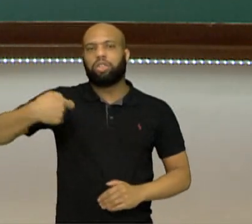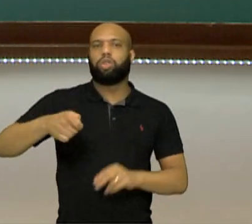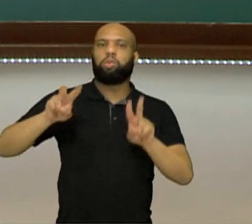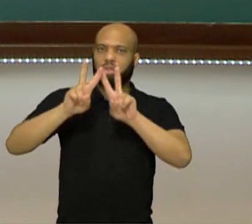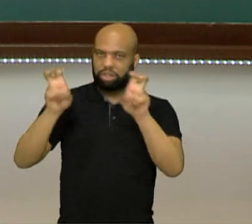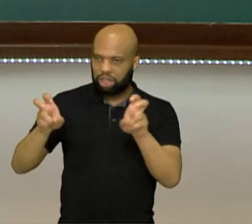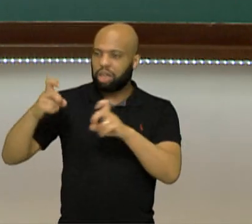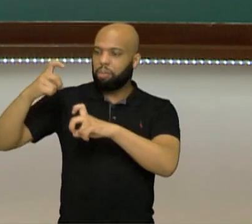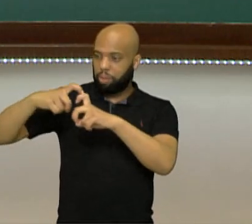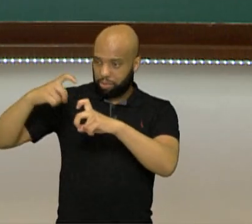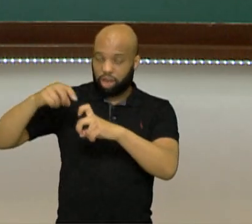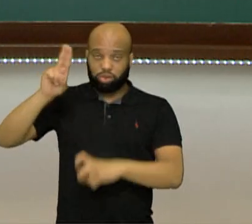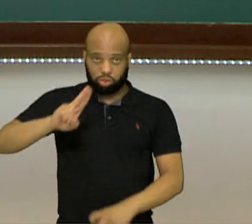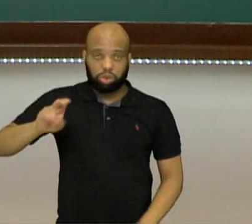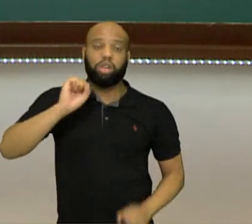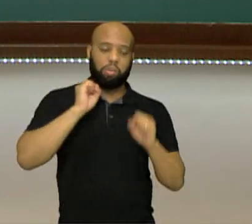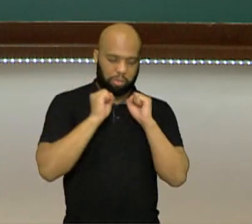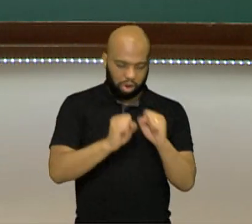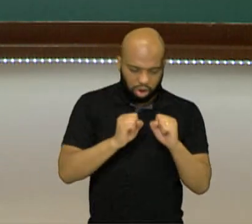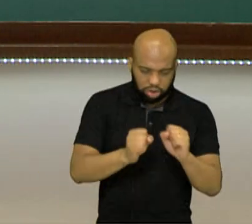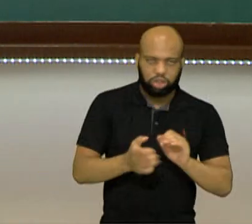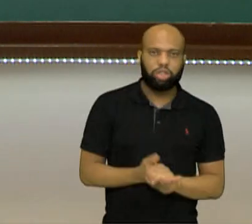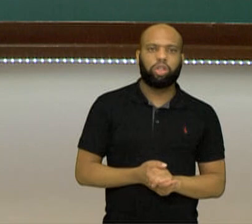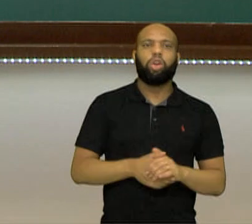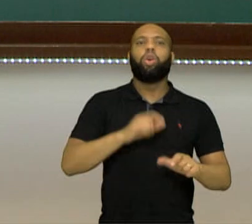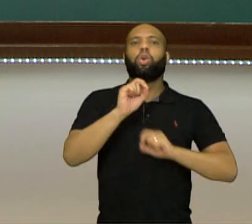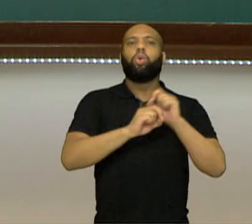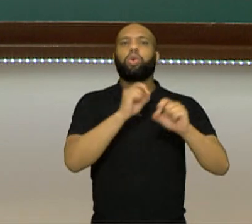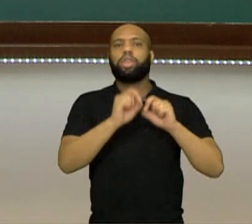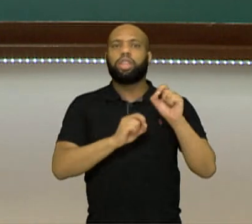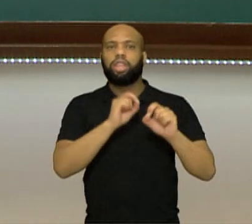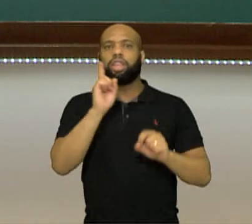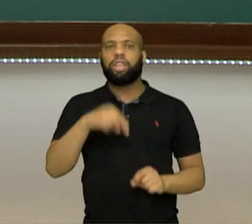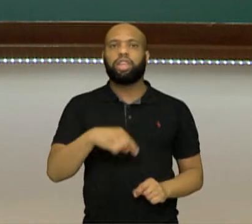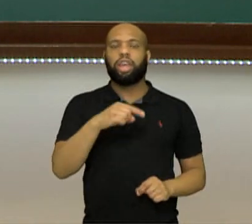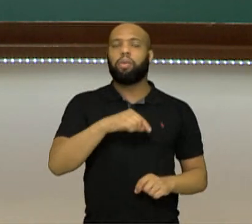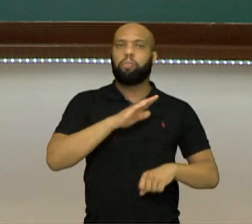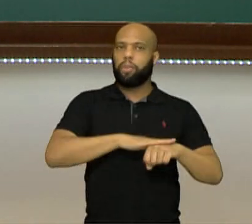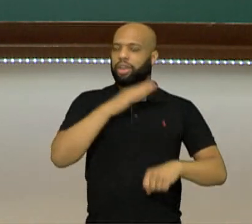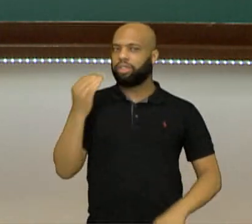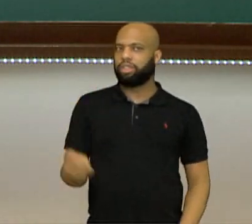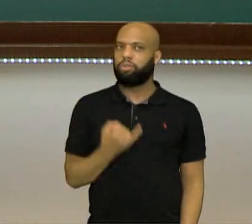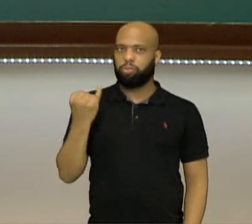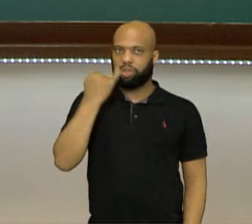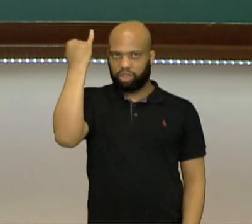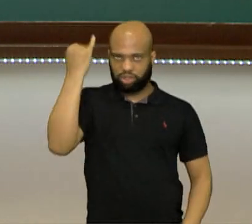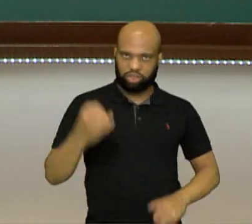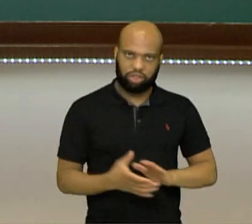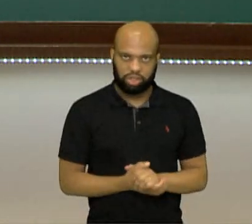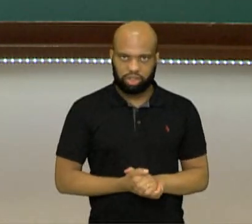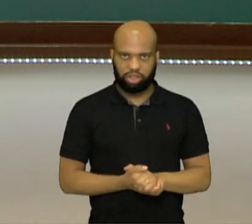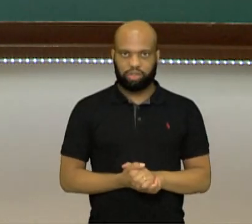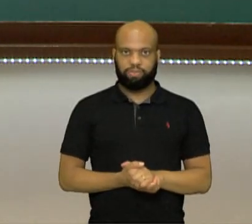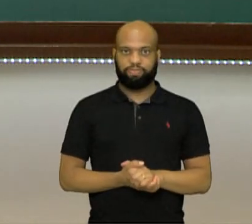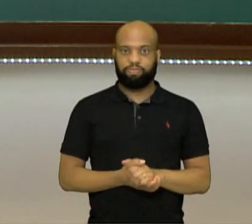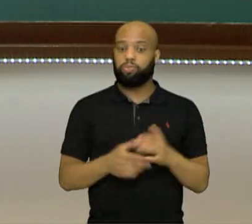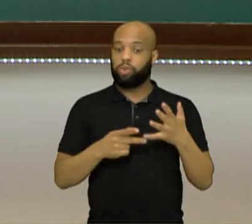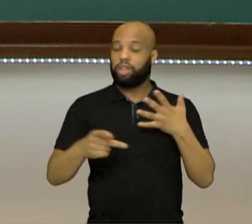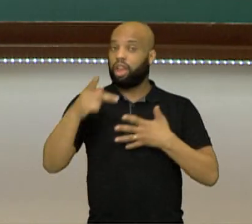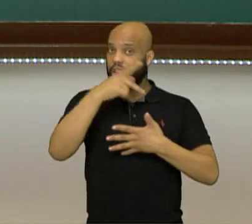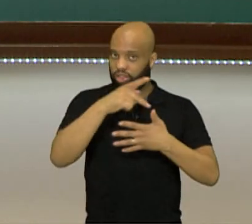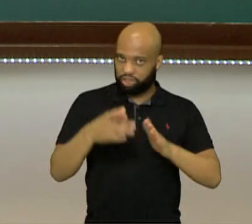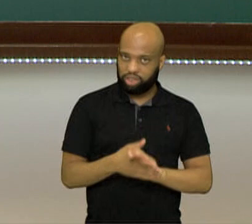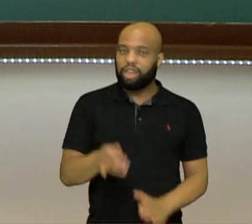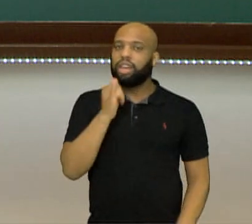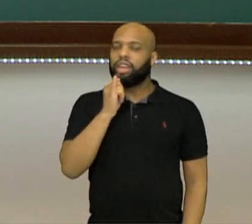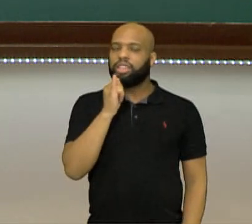médico? Posso. Mas o que é preferencial? Eu utilizar o dado. A gente vai falar, por exemplo, se a educação melhorou no país